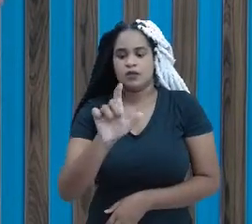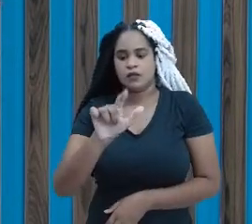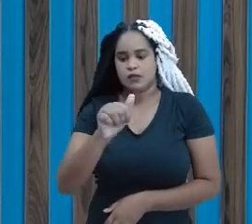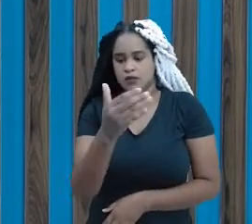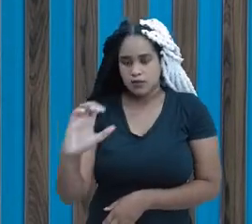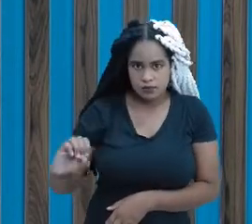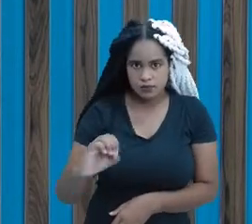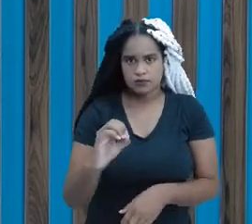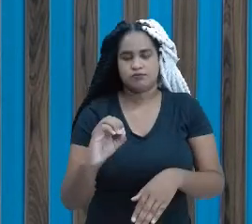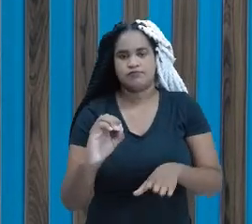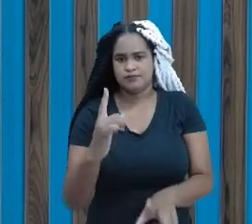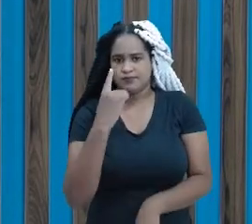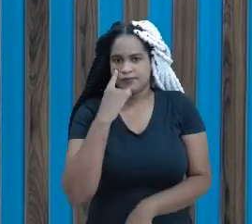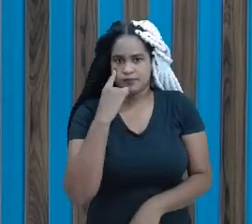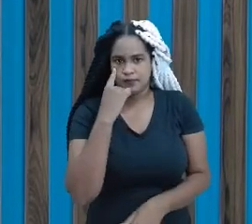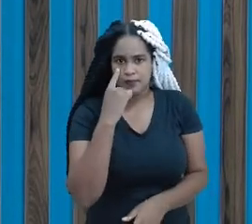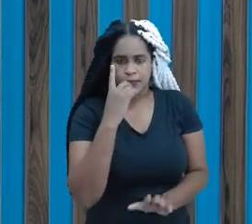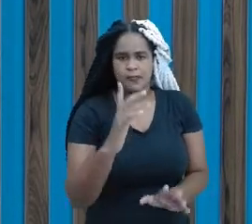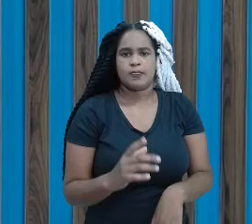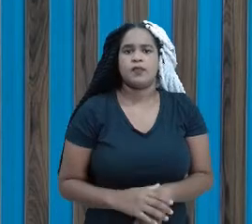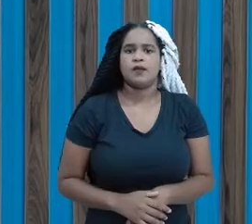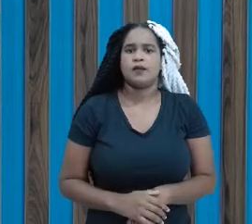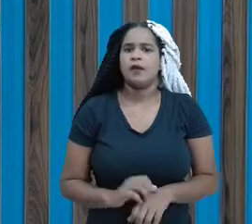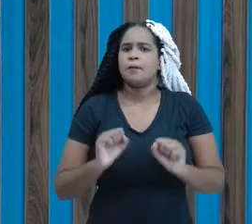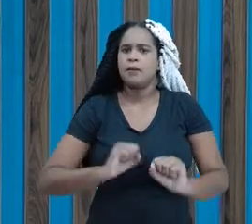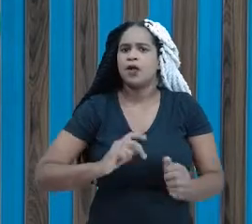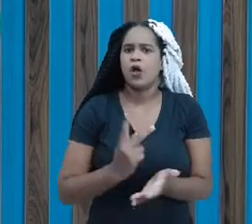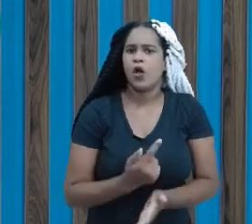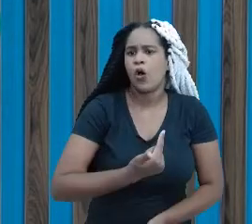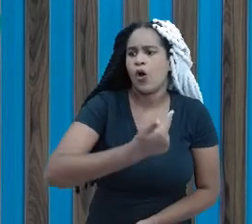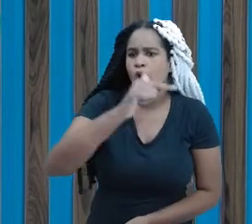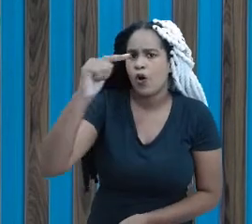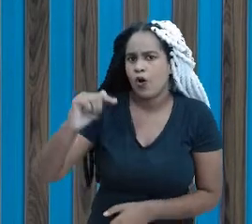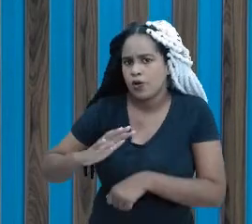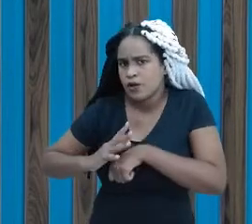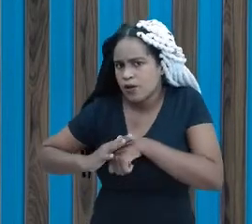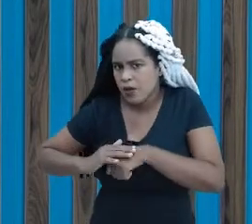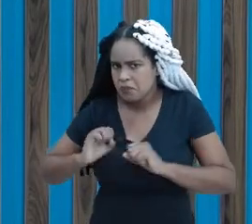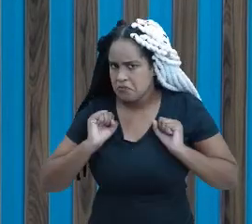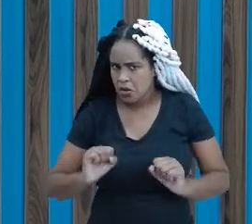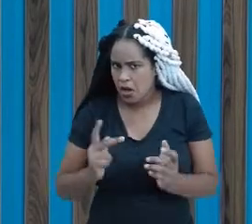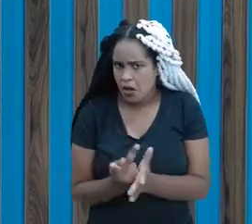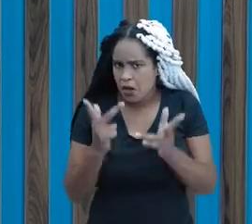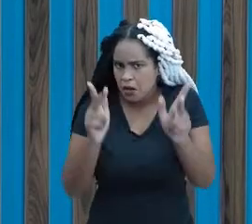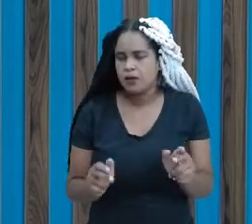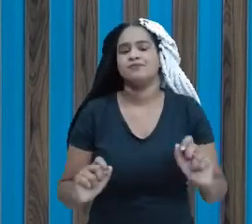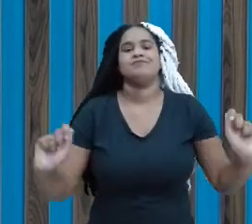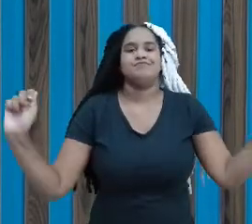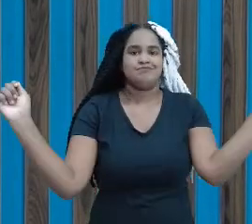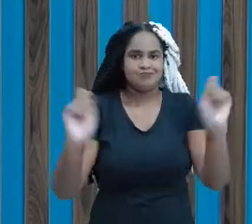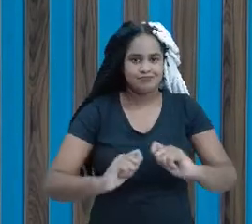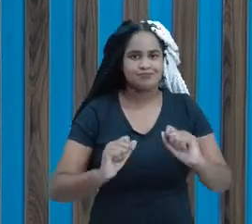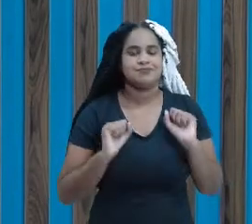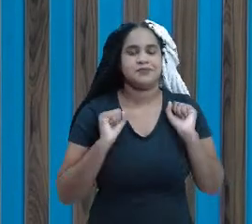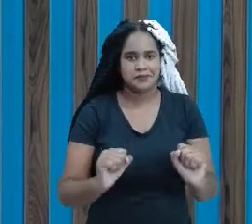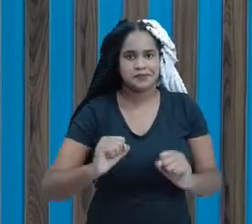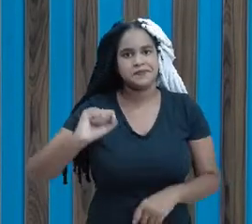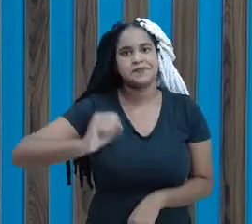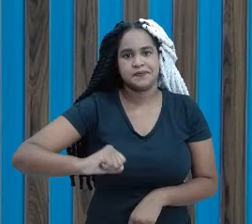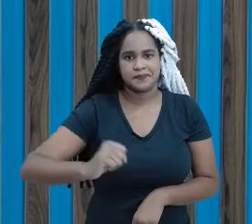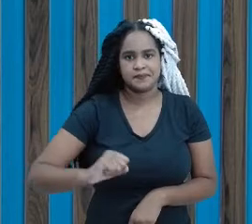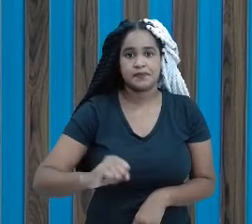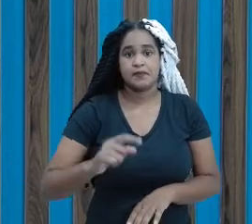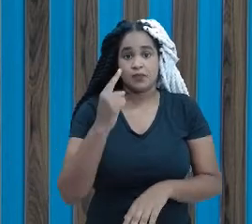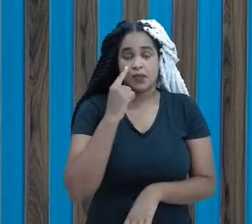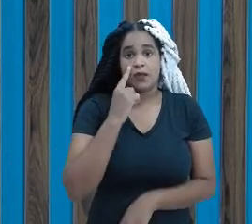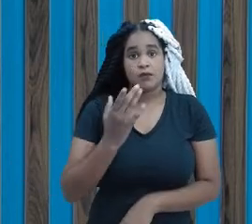essa translocação, prof, pode ocorrer em outras doenças? Claro que pode, tá? Essas aqui só